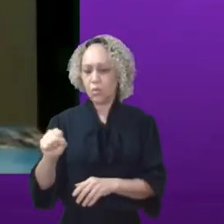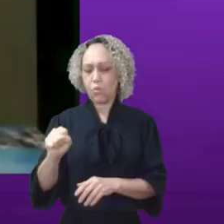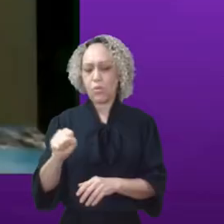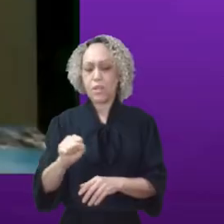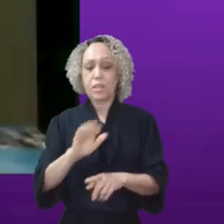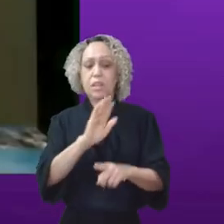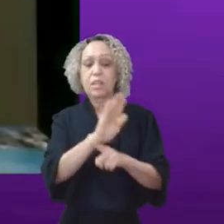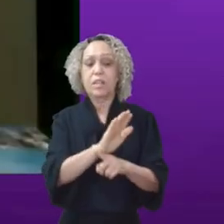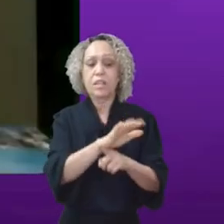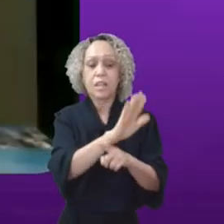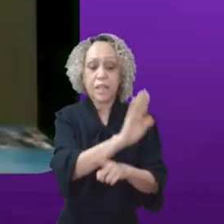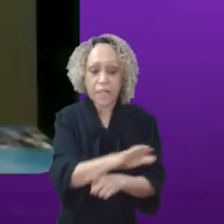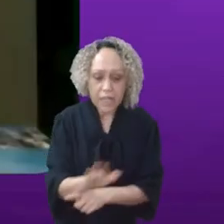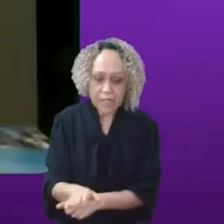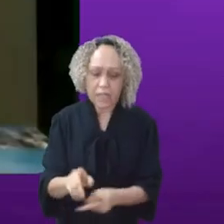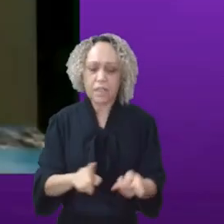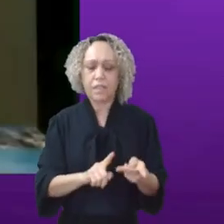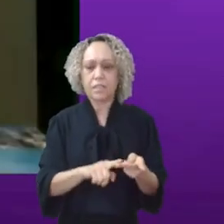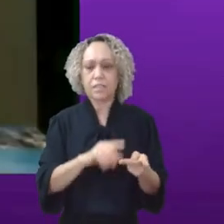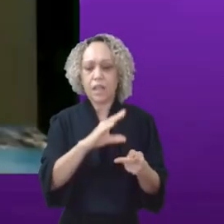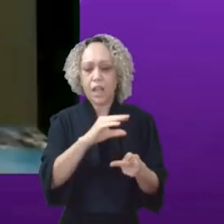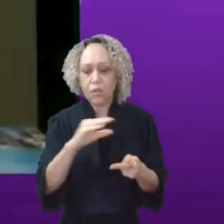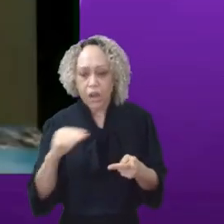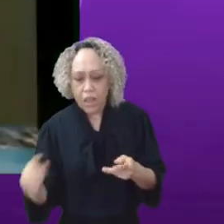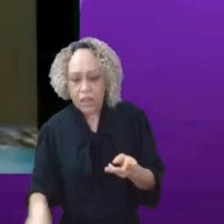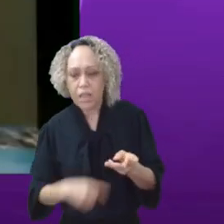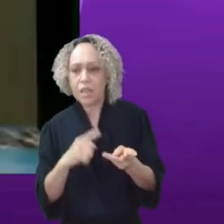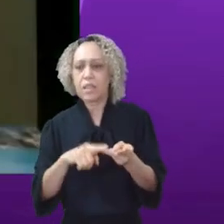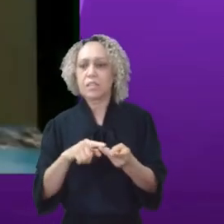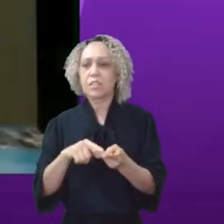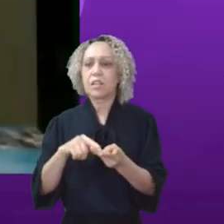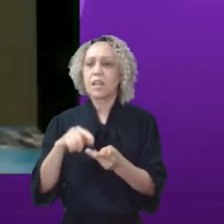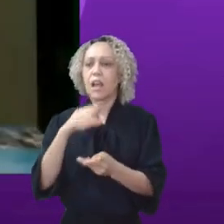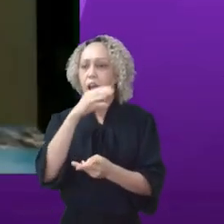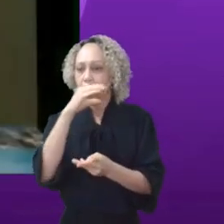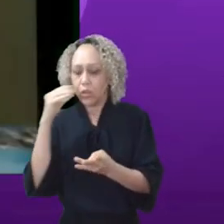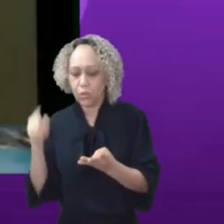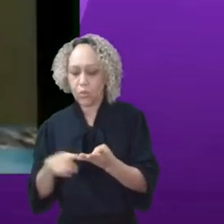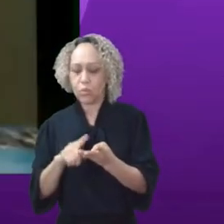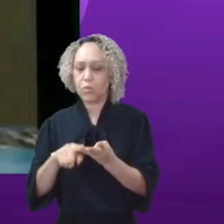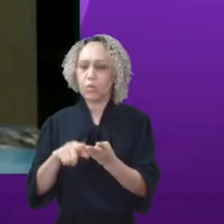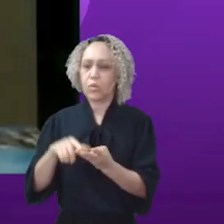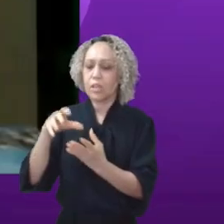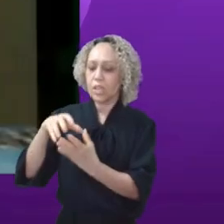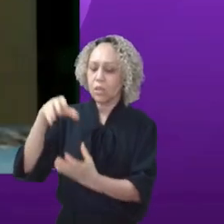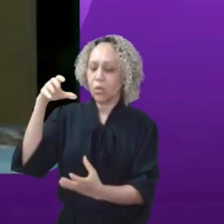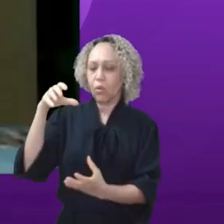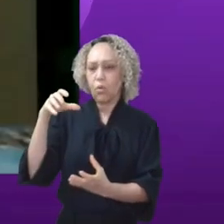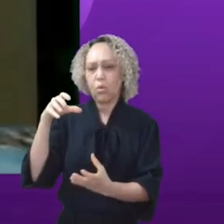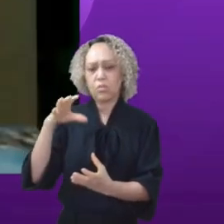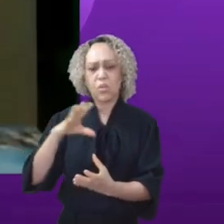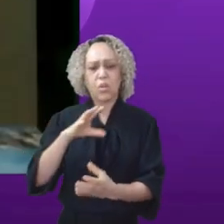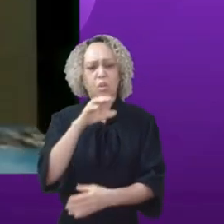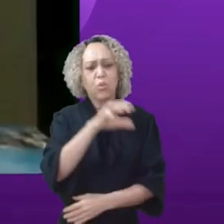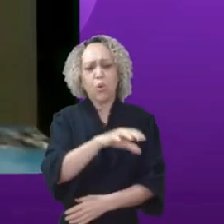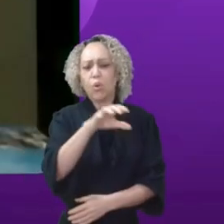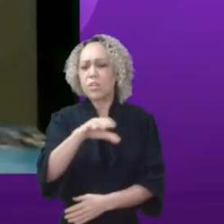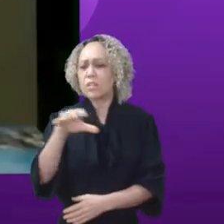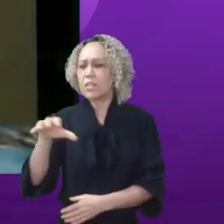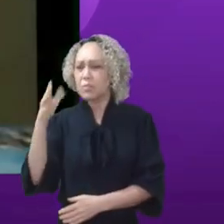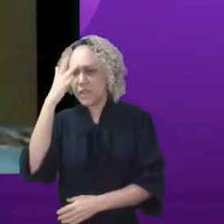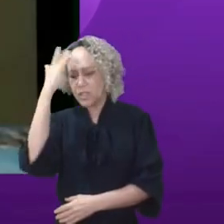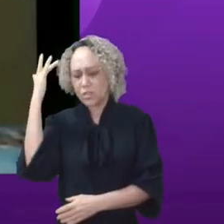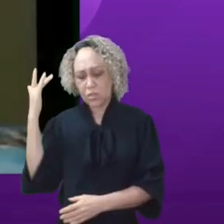adolescente, adulto, idoso, né? Pessoas com todas as suas necessidades, sejam pessoas